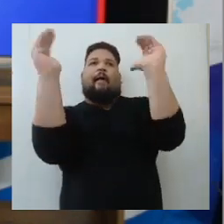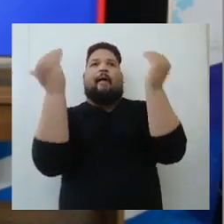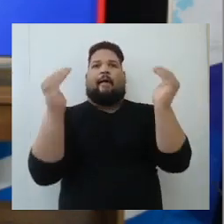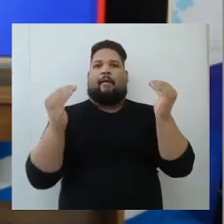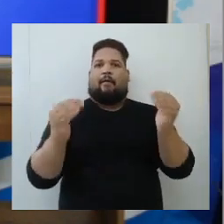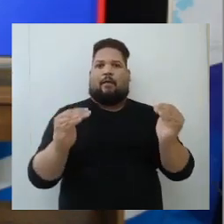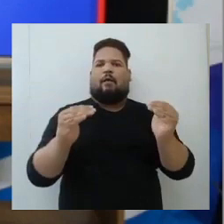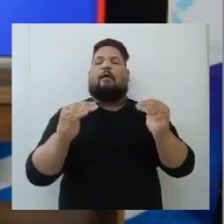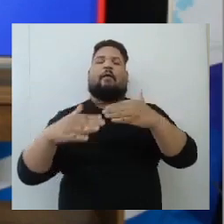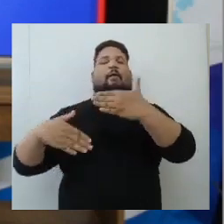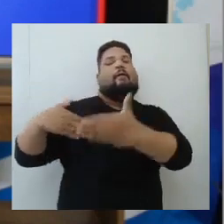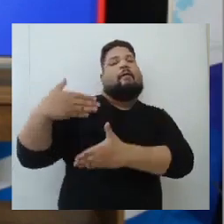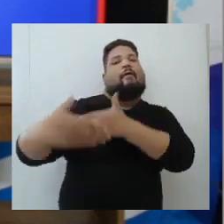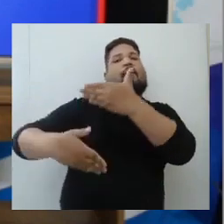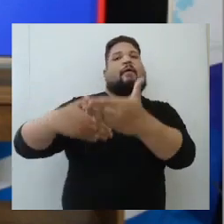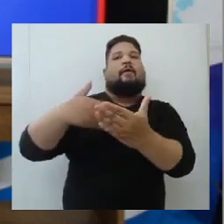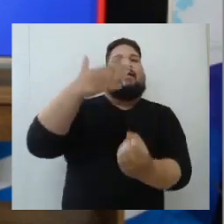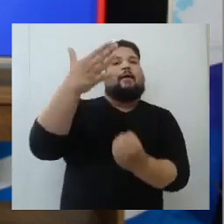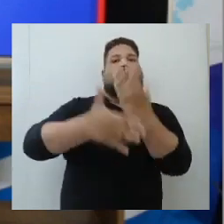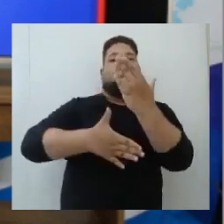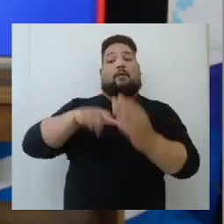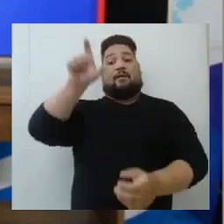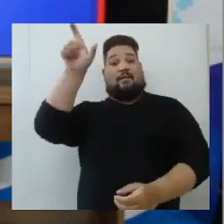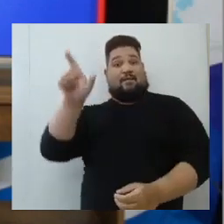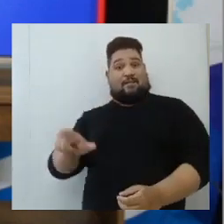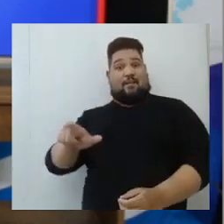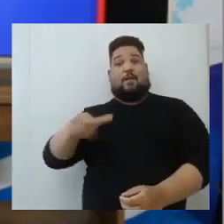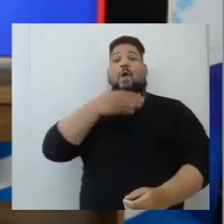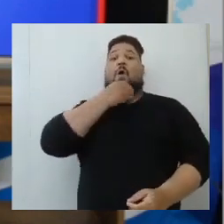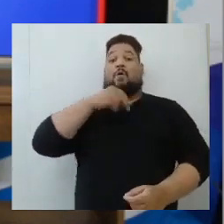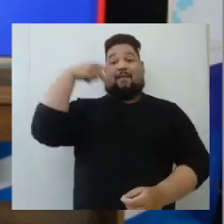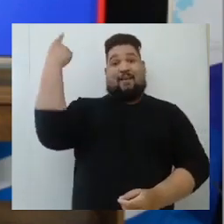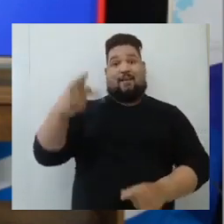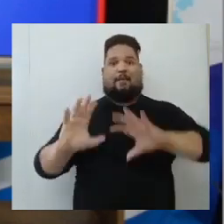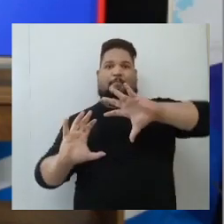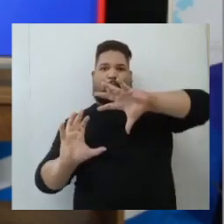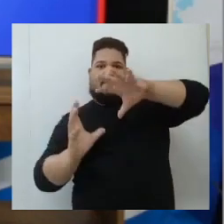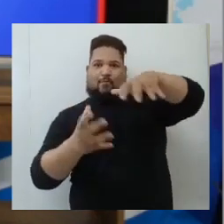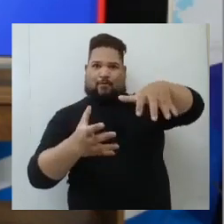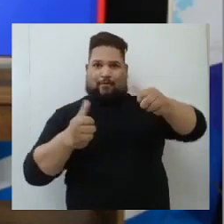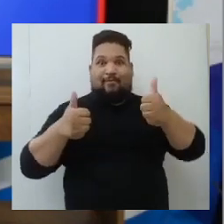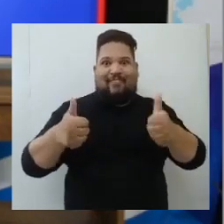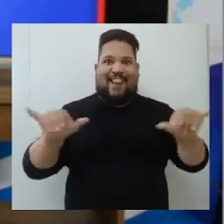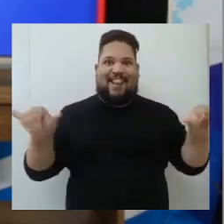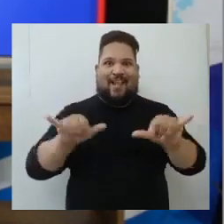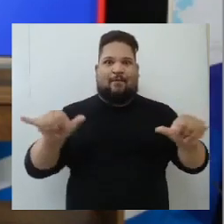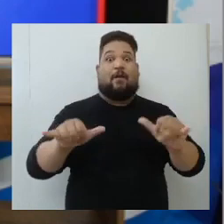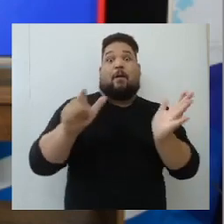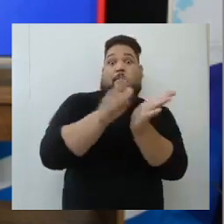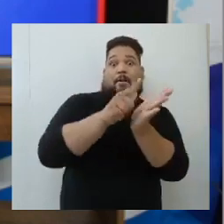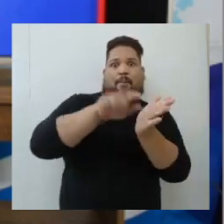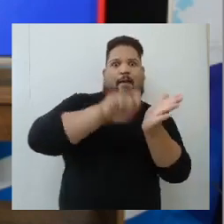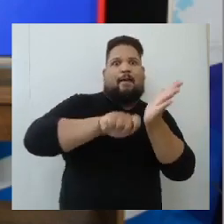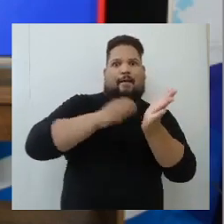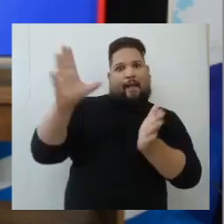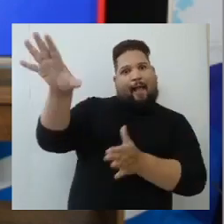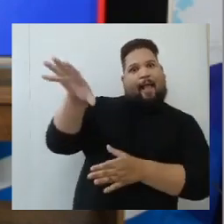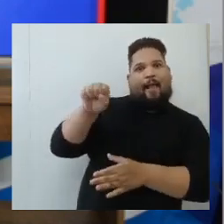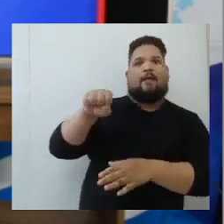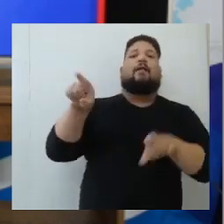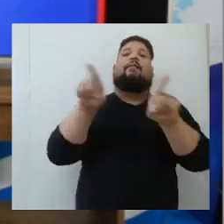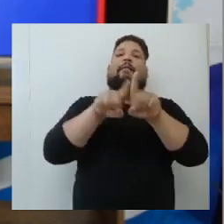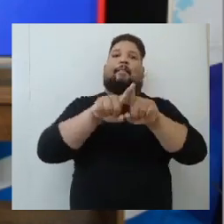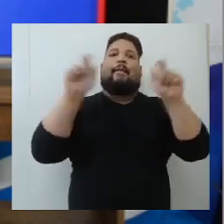de surgimento do gênero homem na Terra. Tranquilão? Pega papel e caneta, se já não tiver aí. Ou